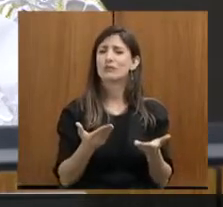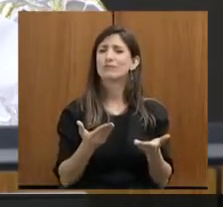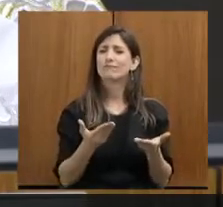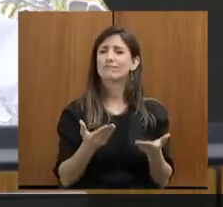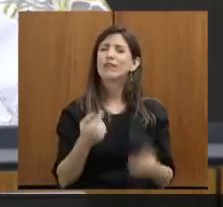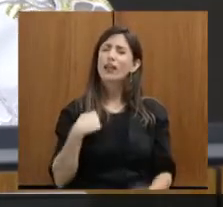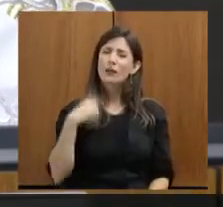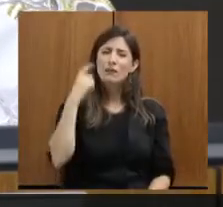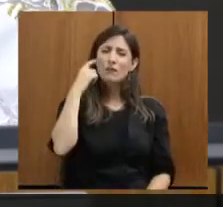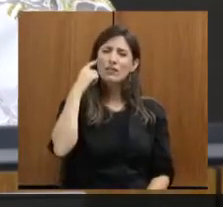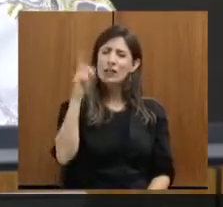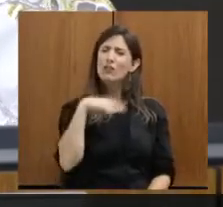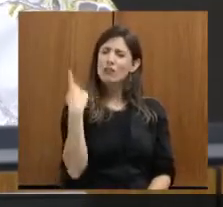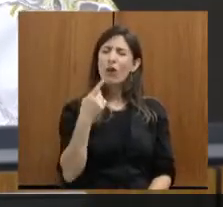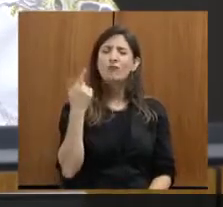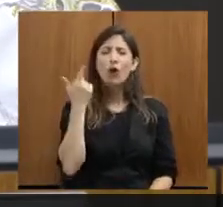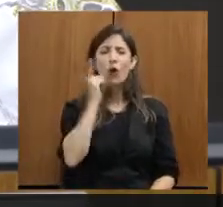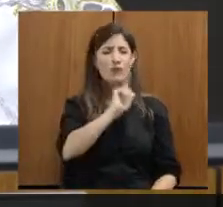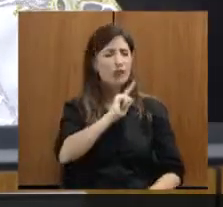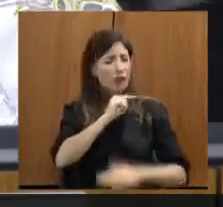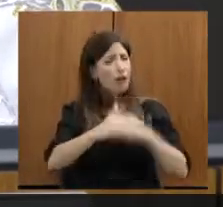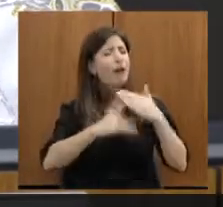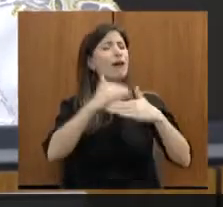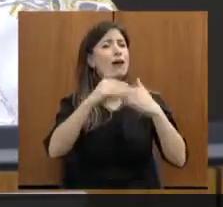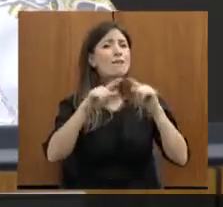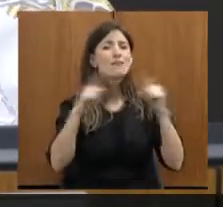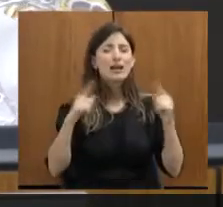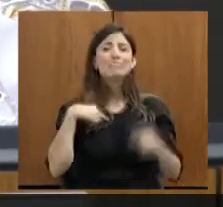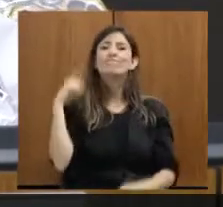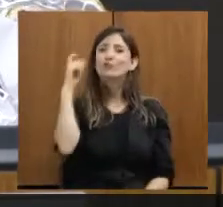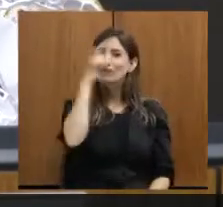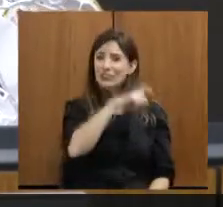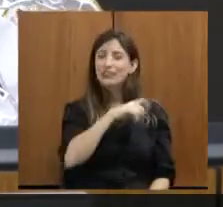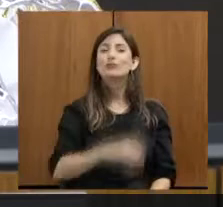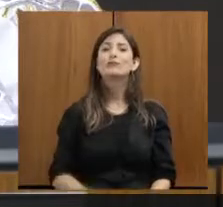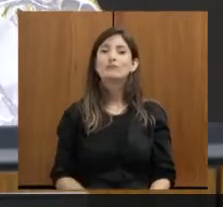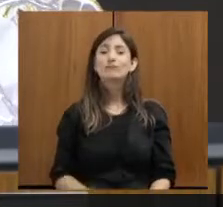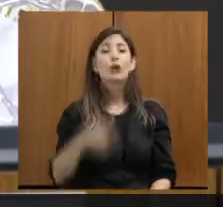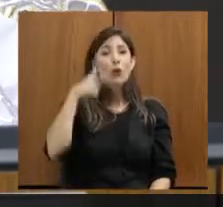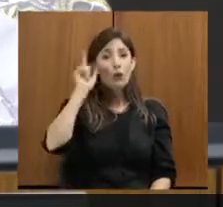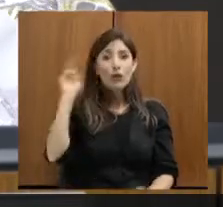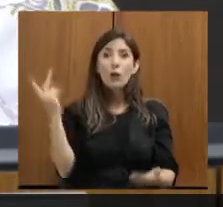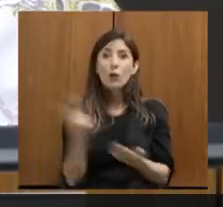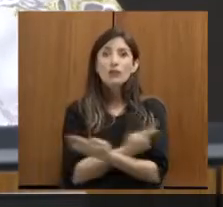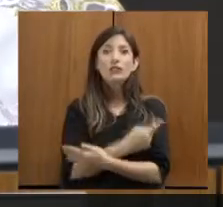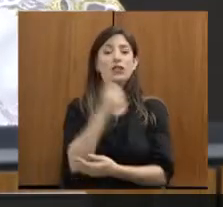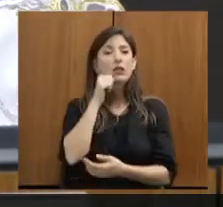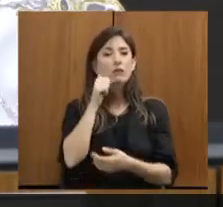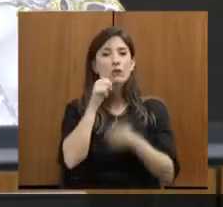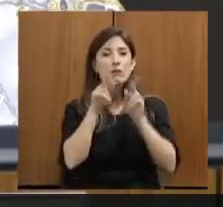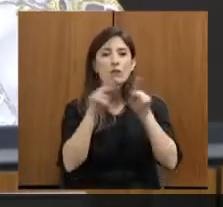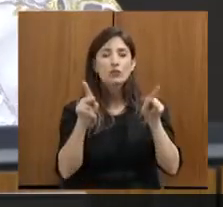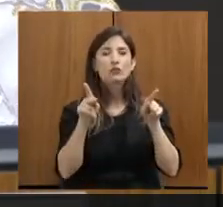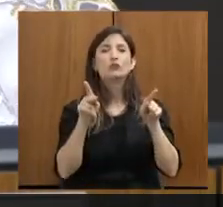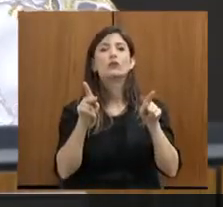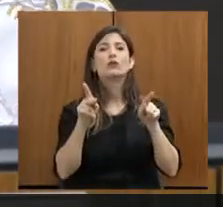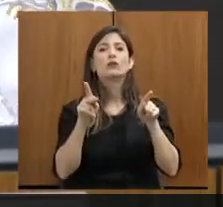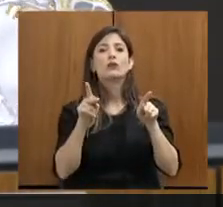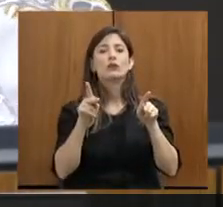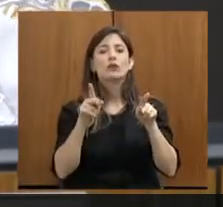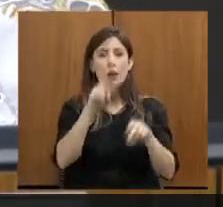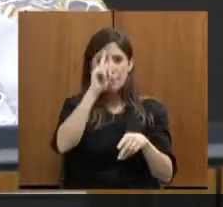ia conseguir mas tá difícil porque ontem mesmo teve um jornal A professora que mandou a criança